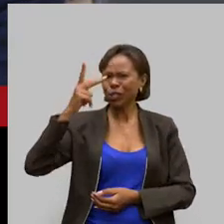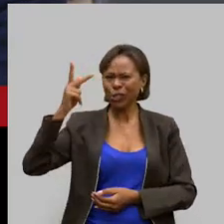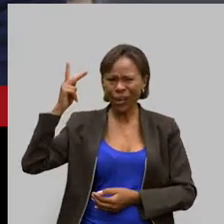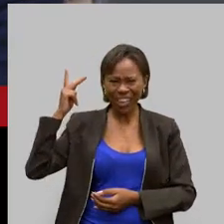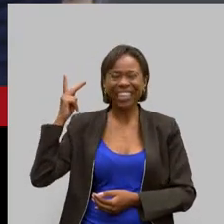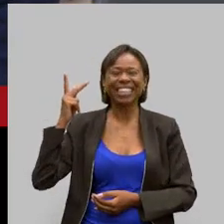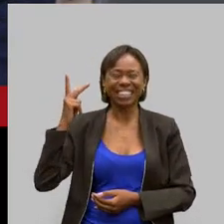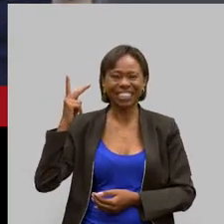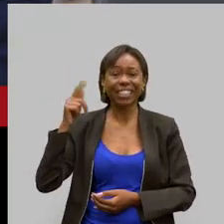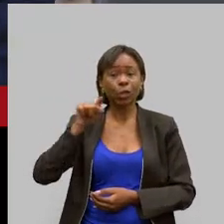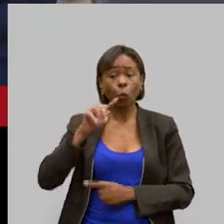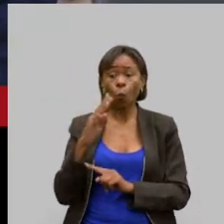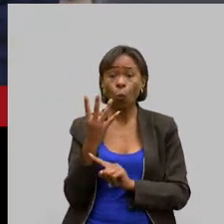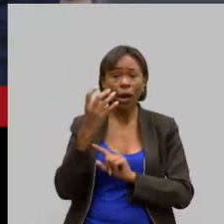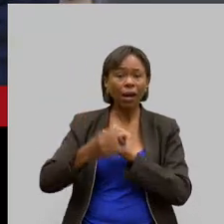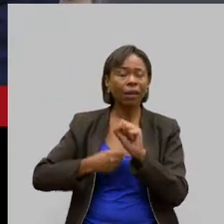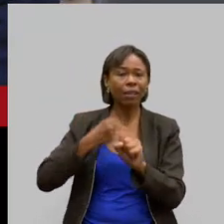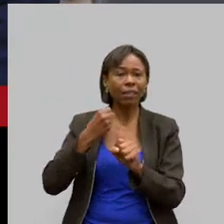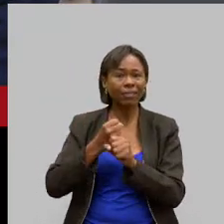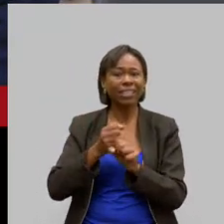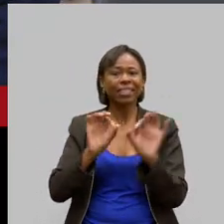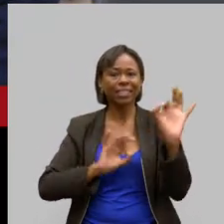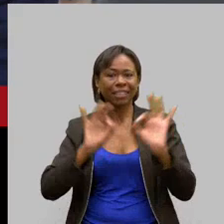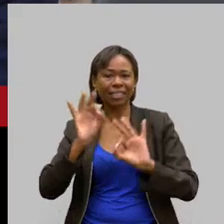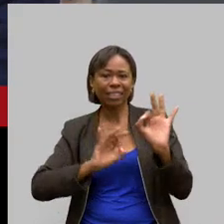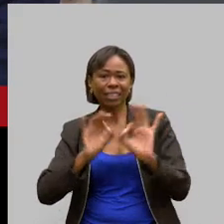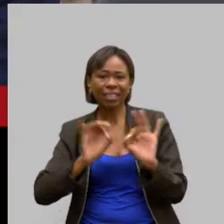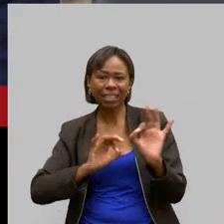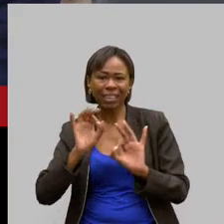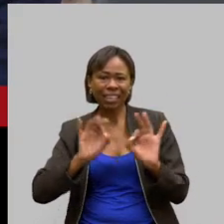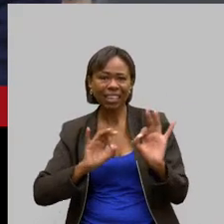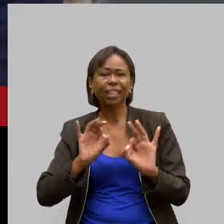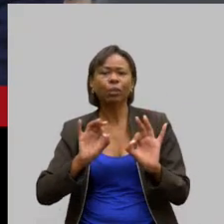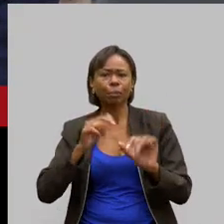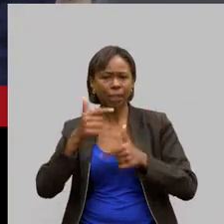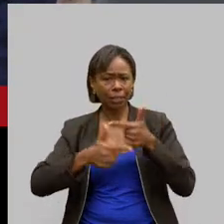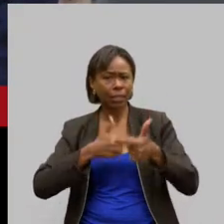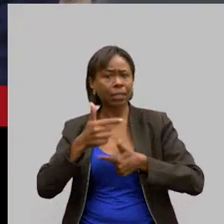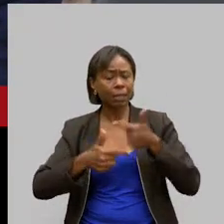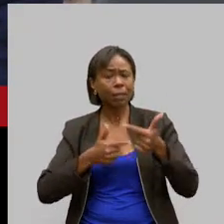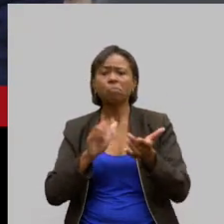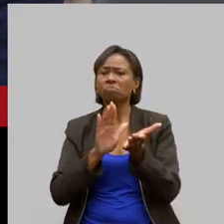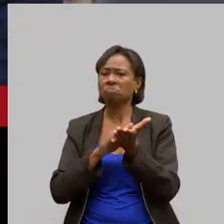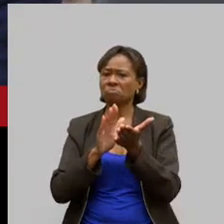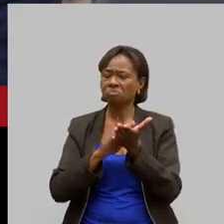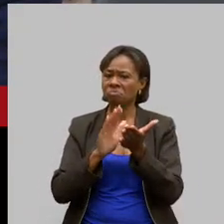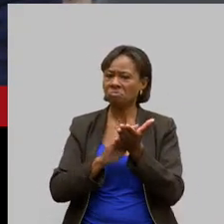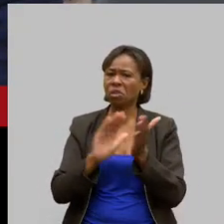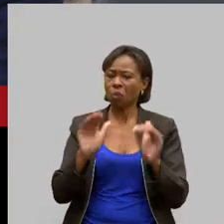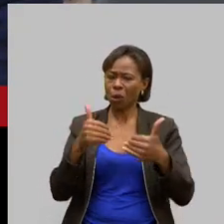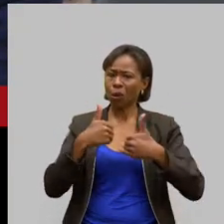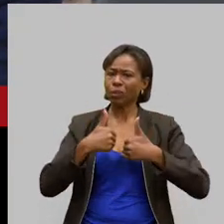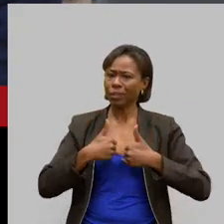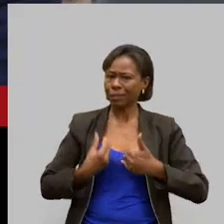parisar a Simone né Sucupira pelo organizar esse trabalho e parisar todos os autistas que